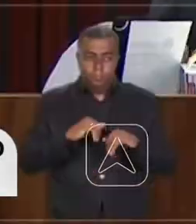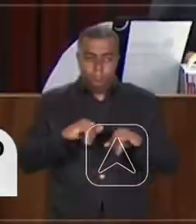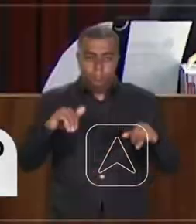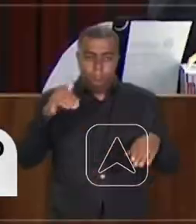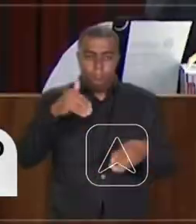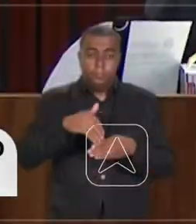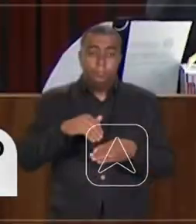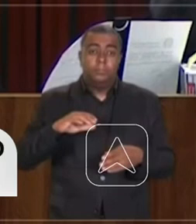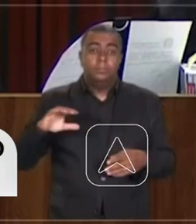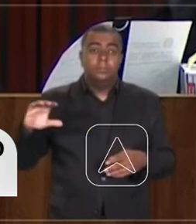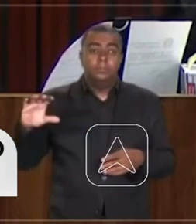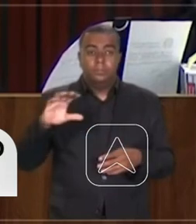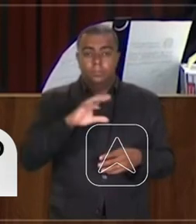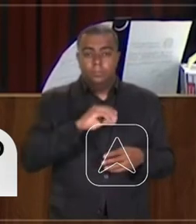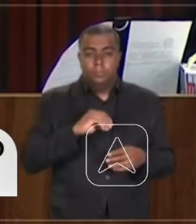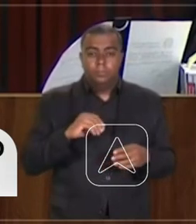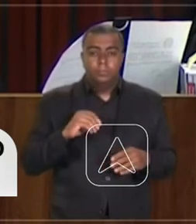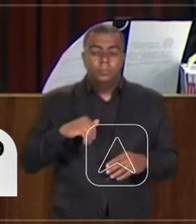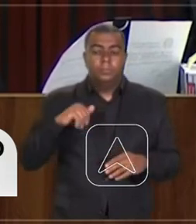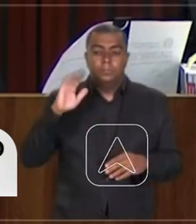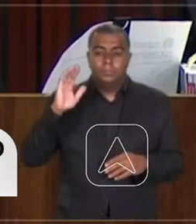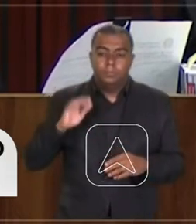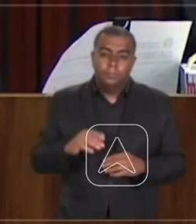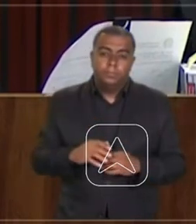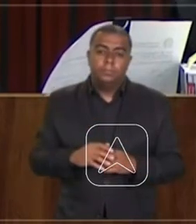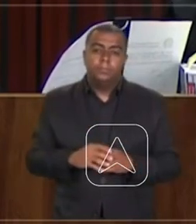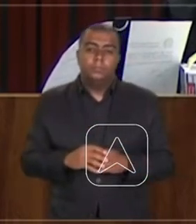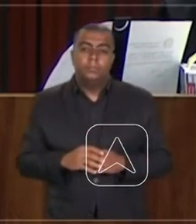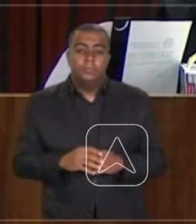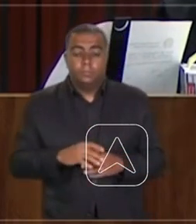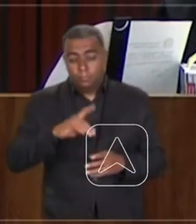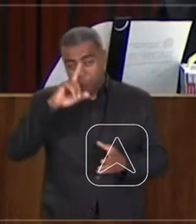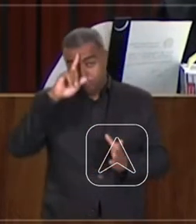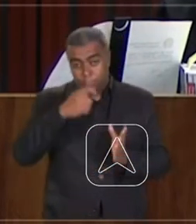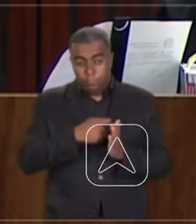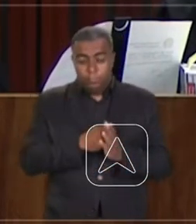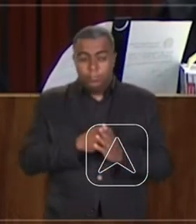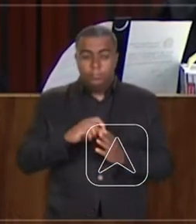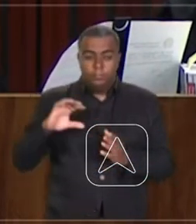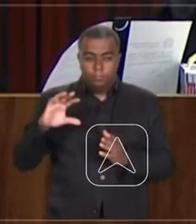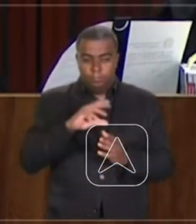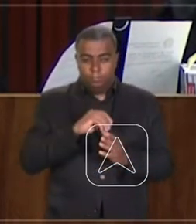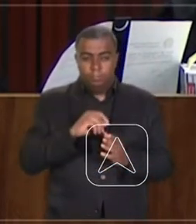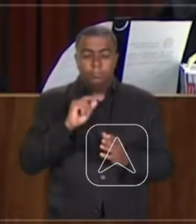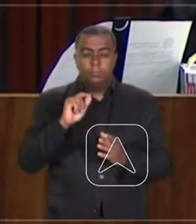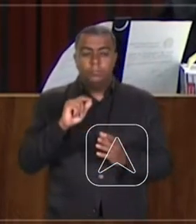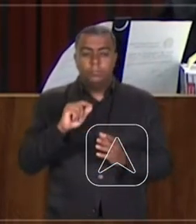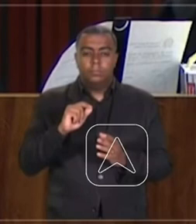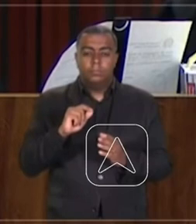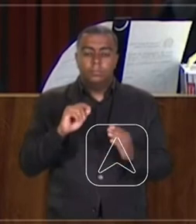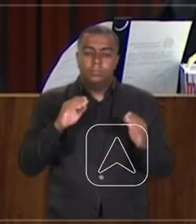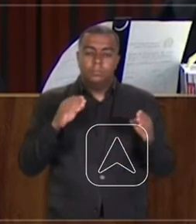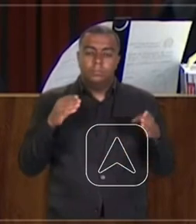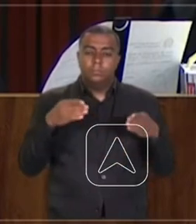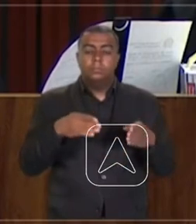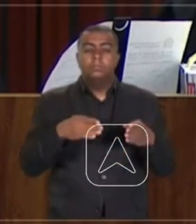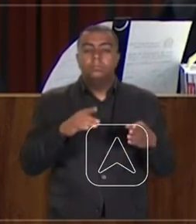O tribunal, por maioria, resolveu questão de ordem, é no sentido de